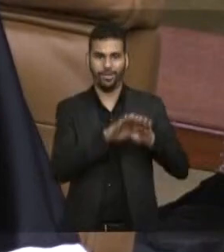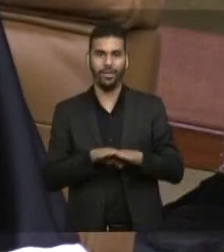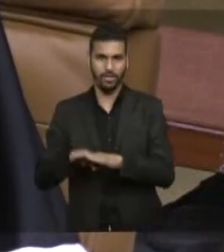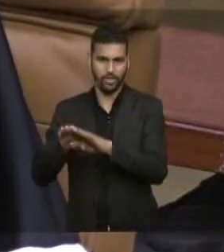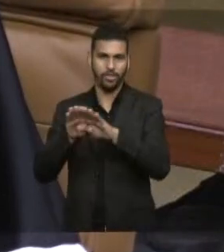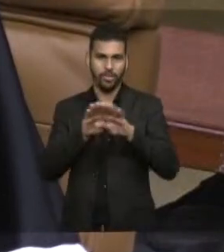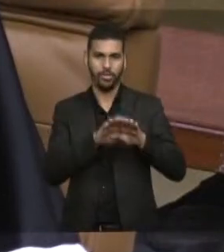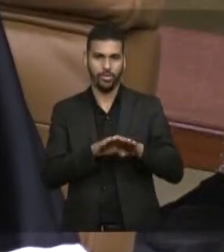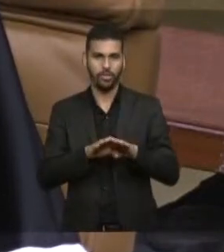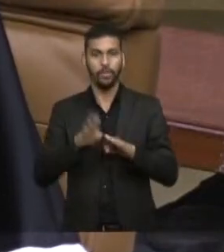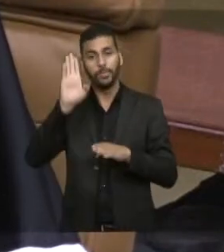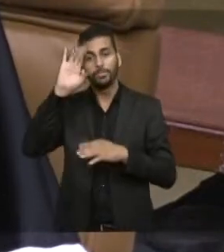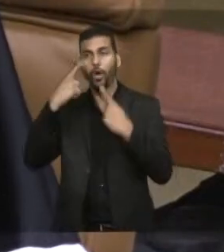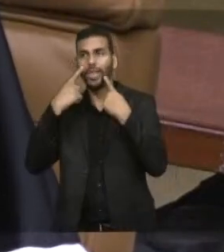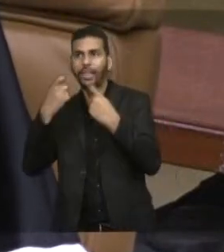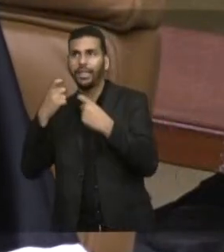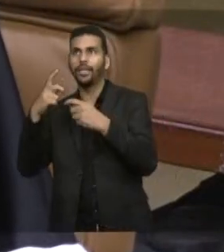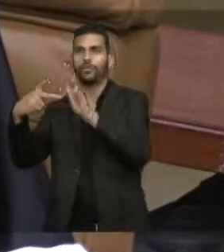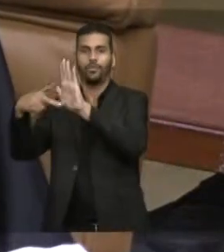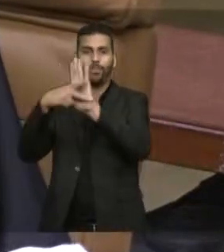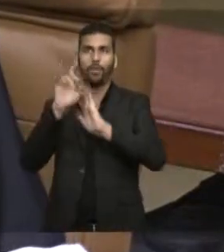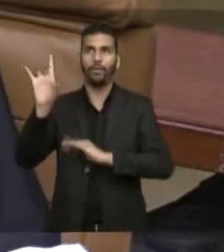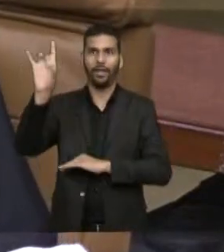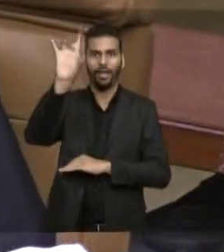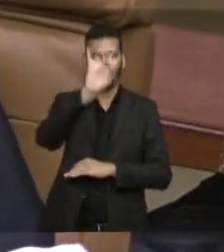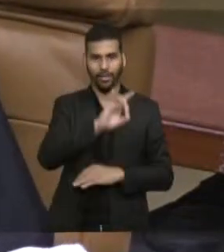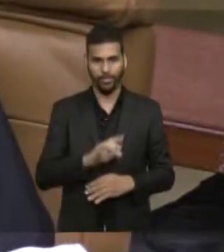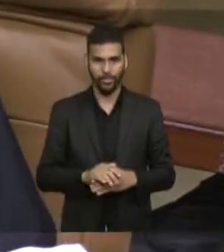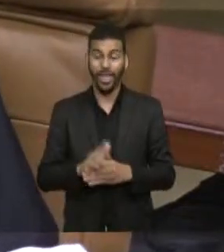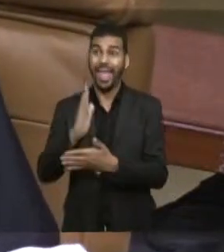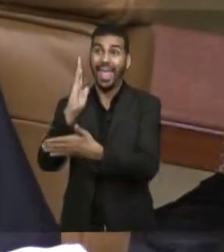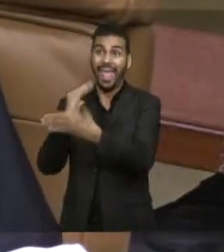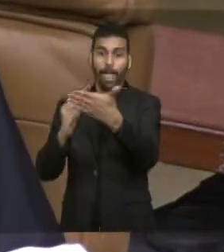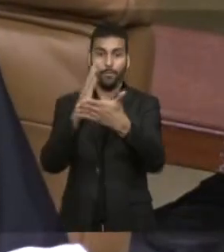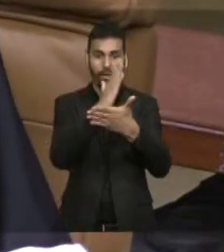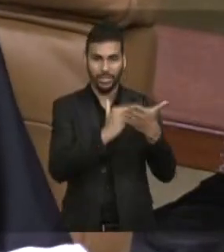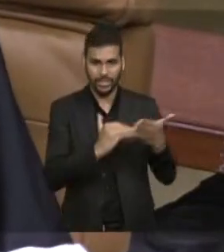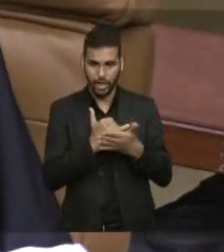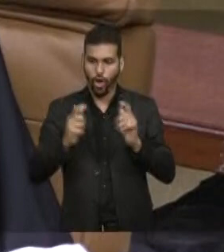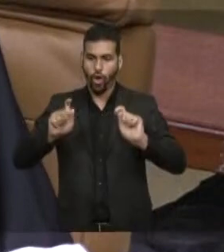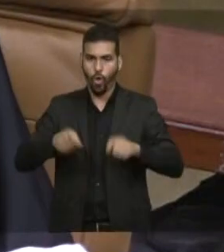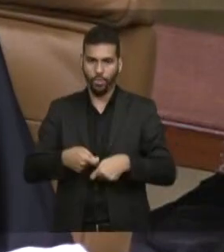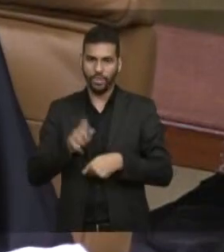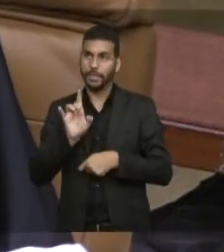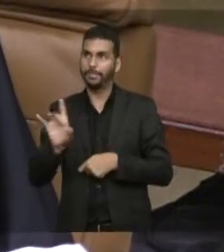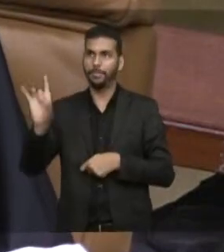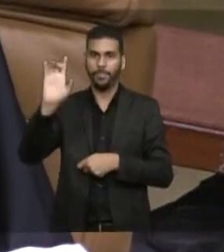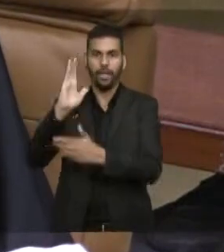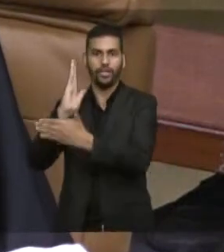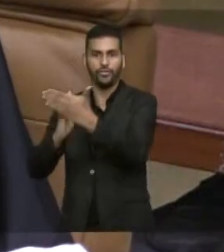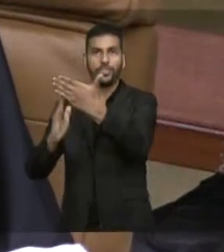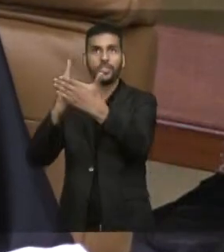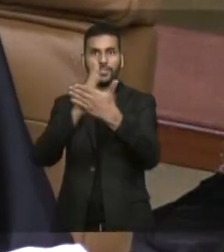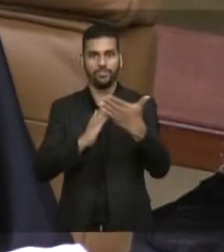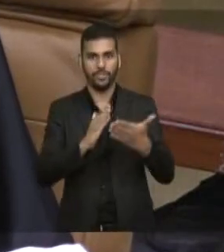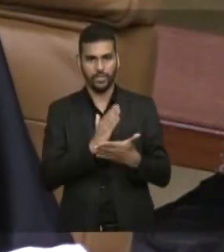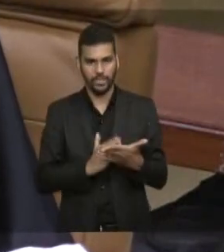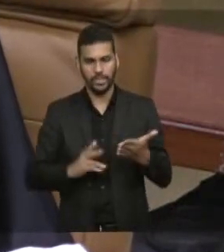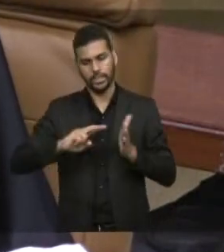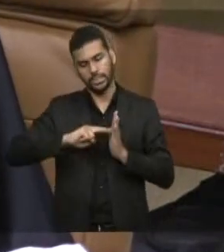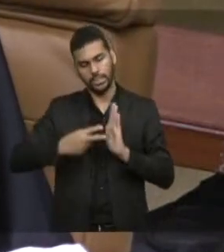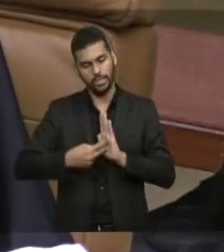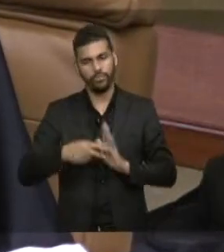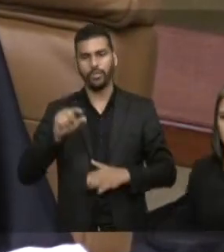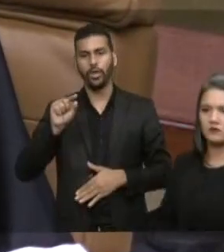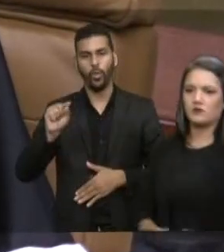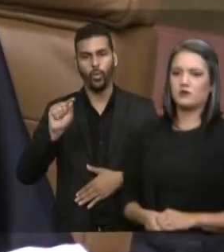predominância dos interesses envolvidos repartir competência a dos honovox compreende